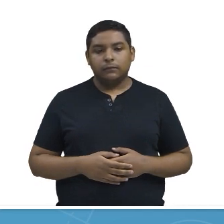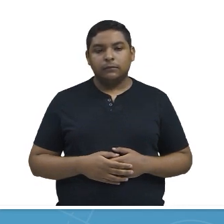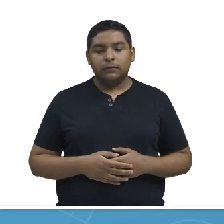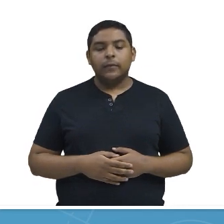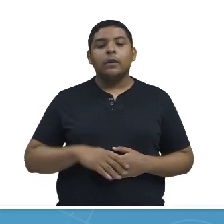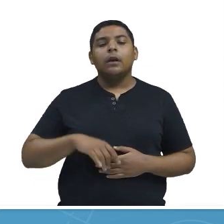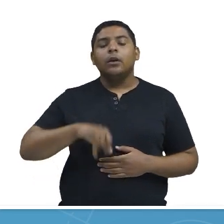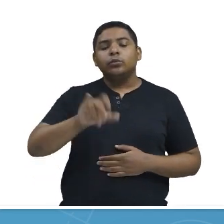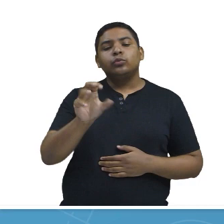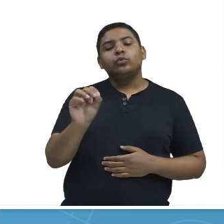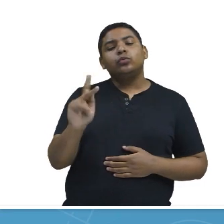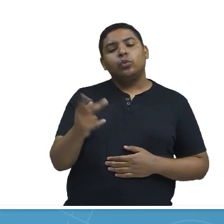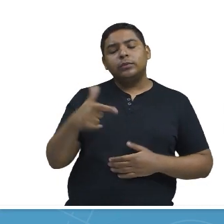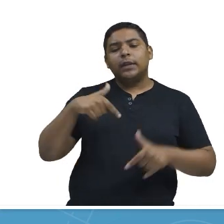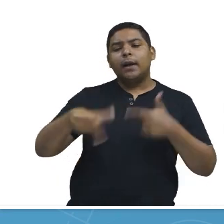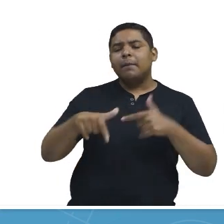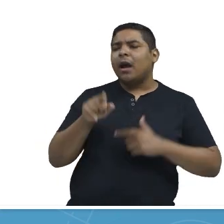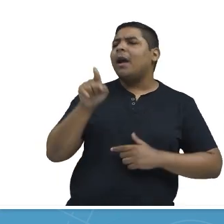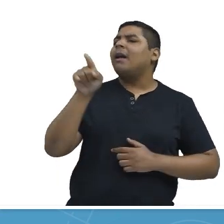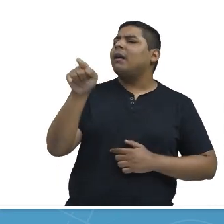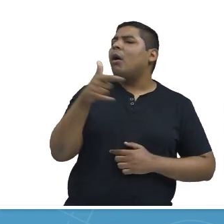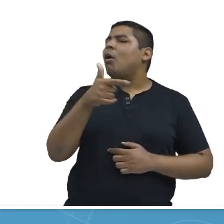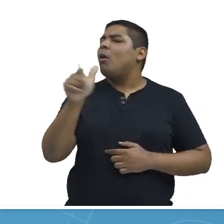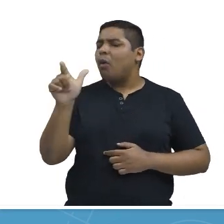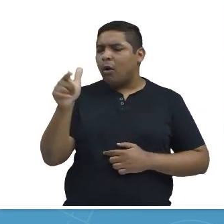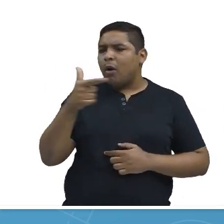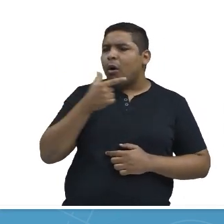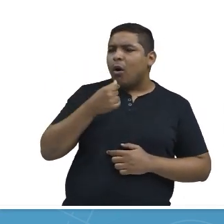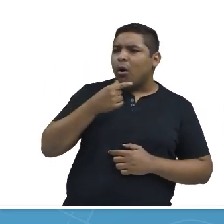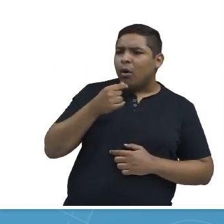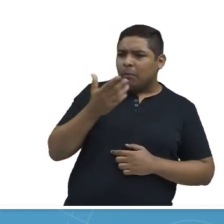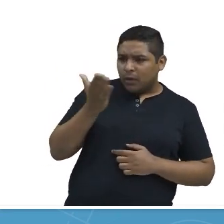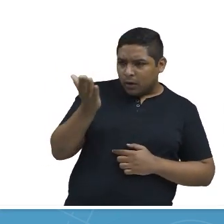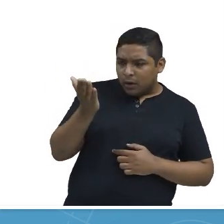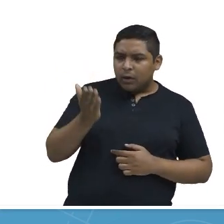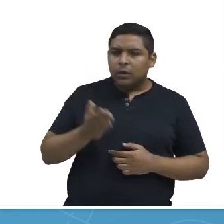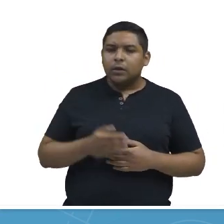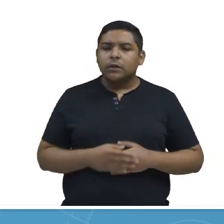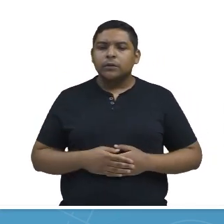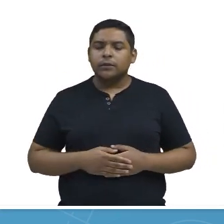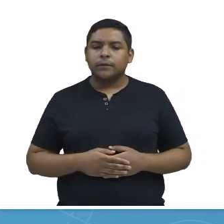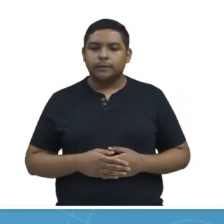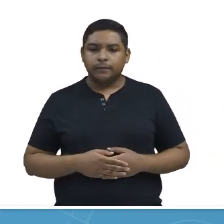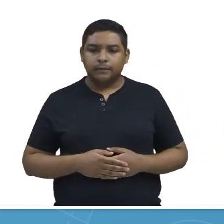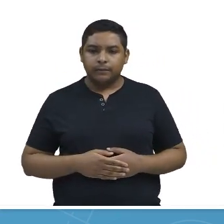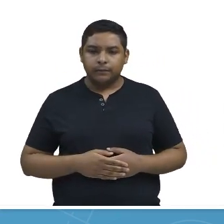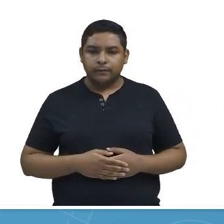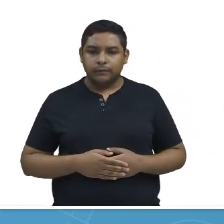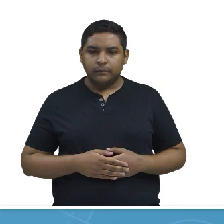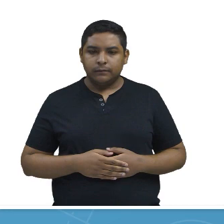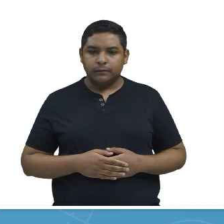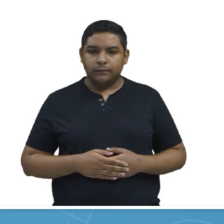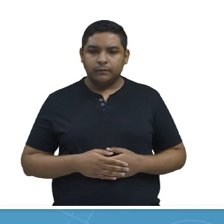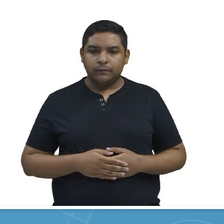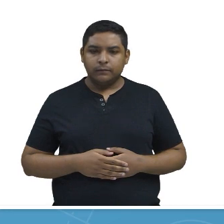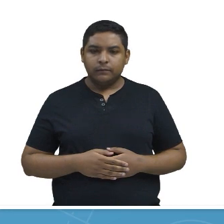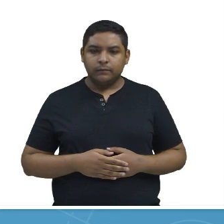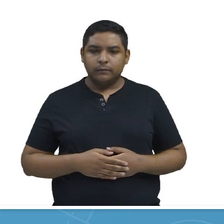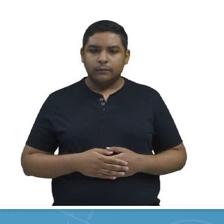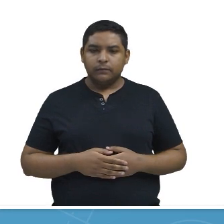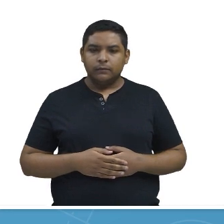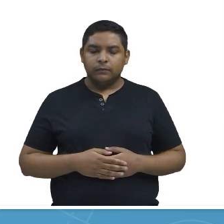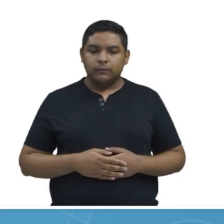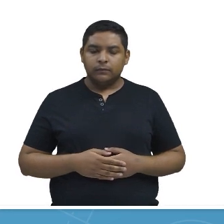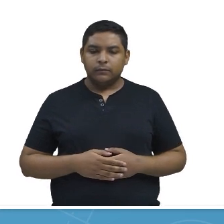aquele outro rapaz, other chap, whose name I can't remember. Whose